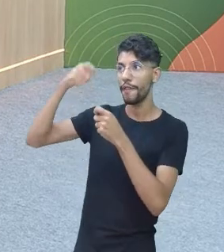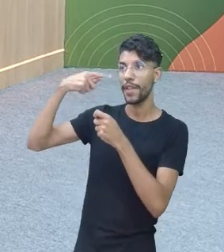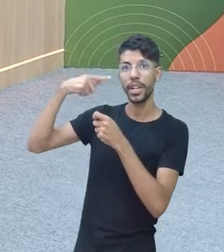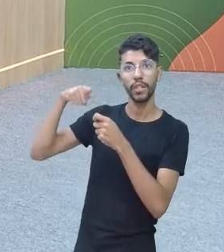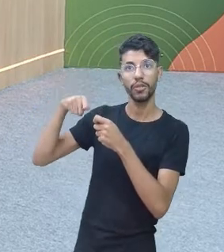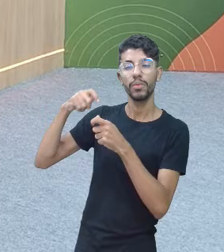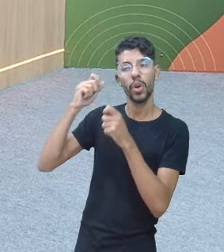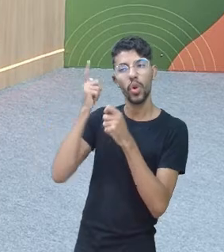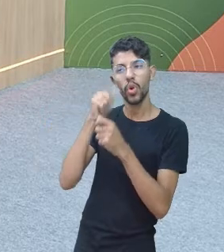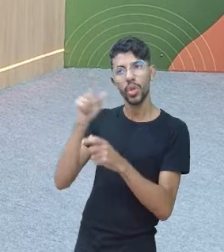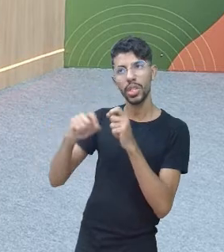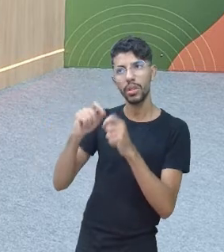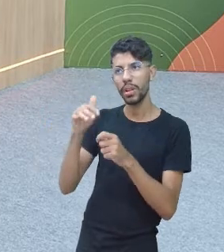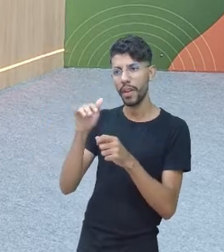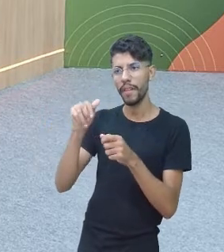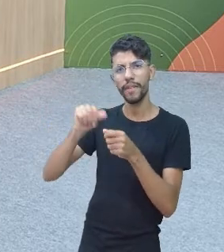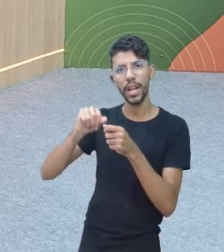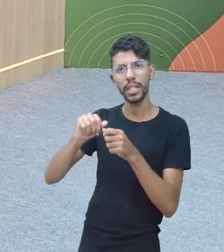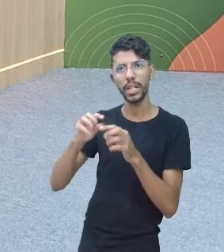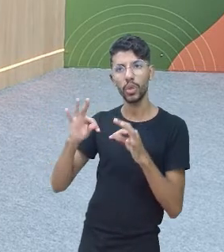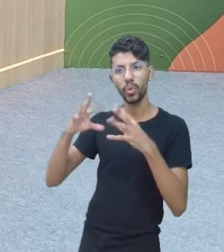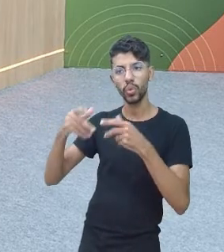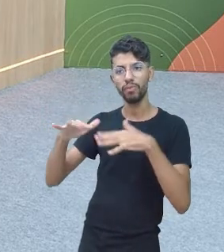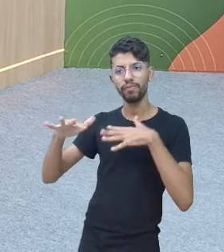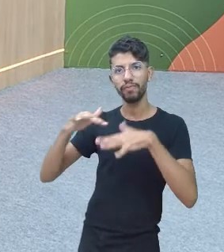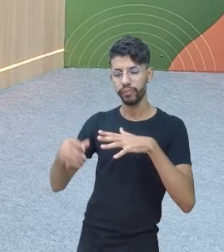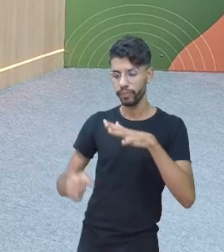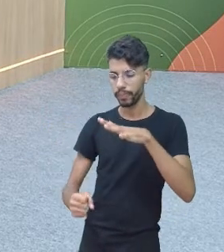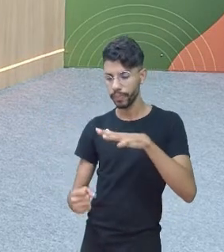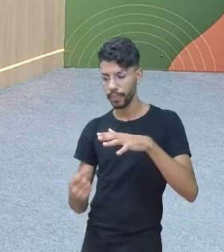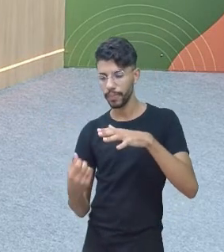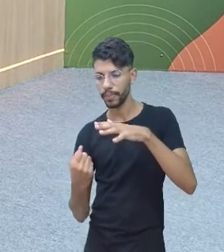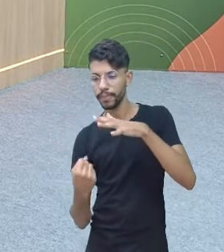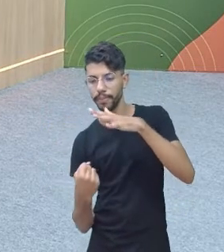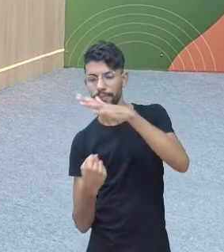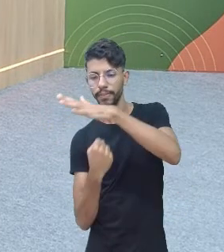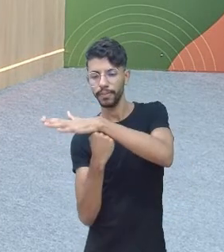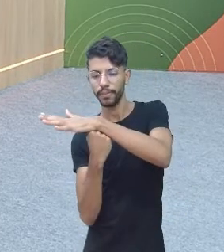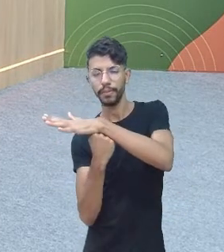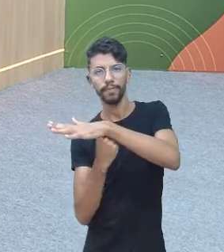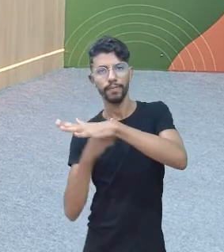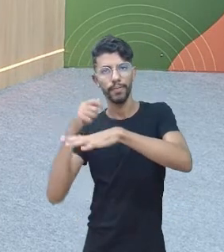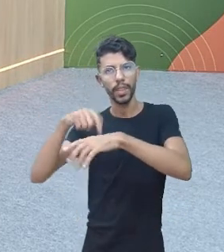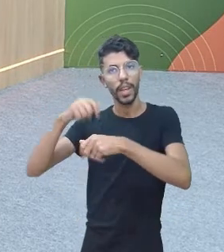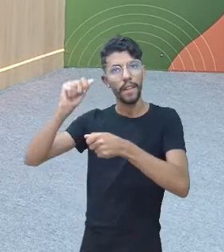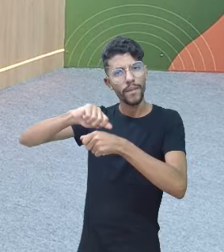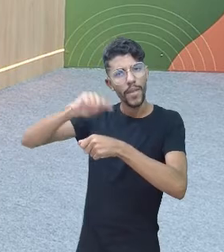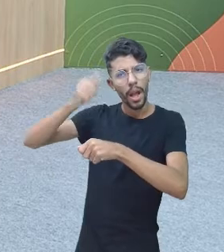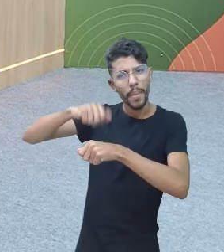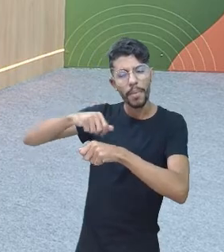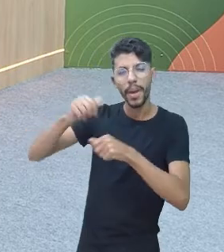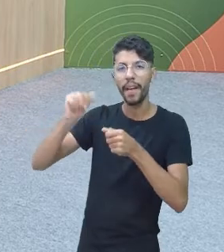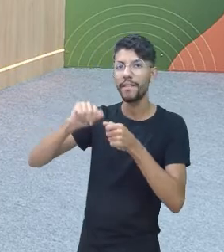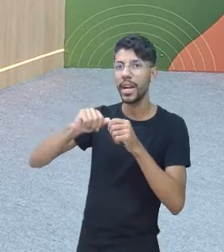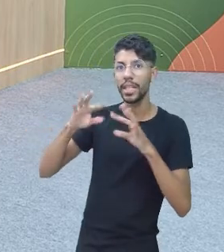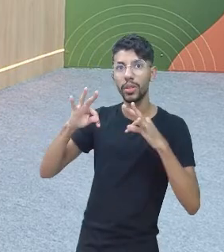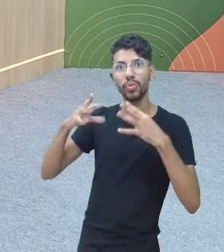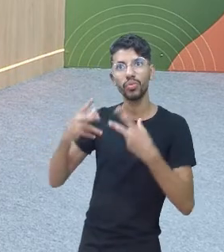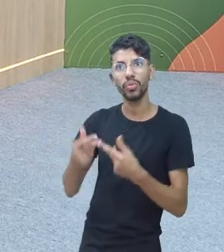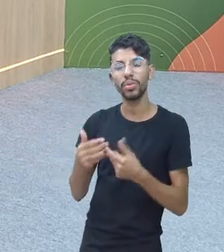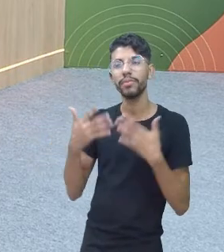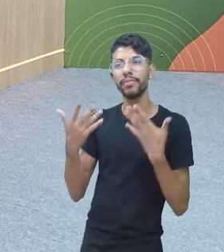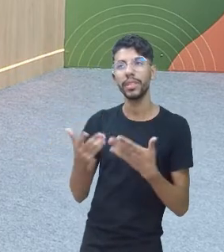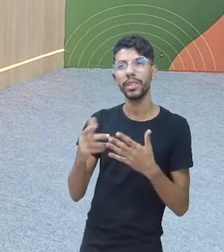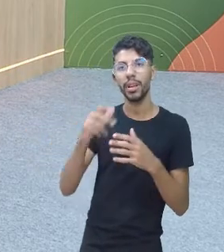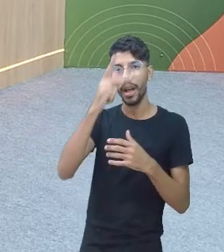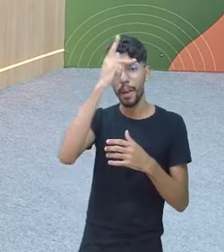a tábua por cima das pernas da mesa e fazer a ação. Então, fica muito mais fácil para o meu interlocutor ver a